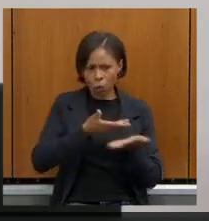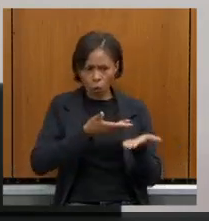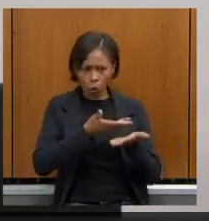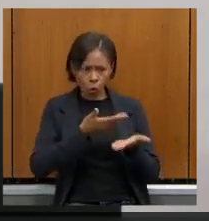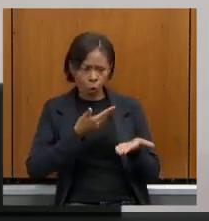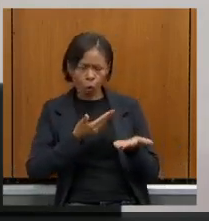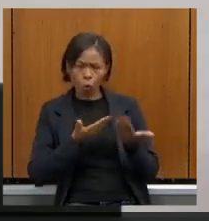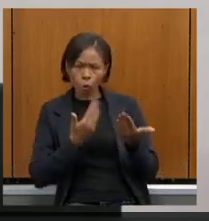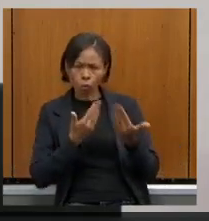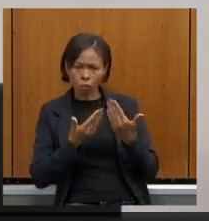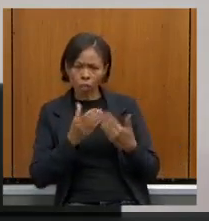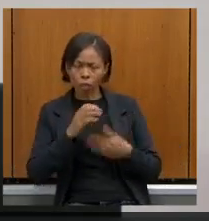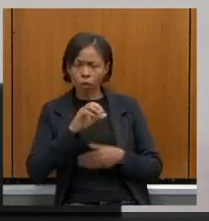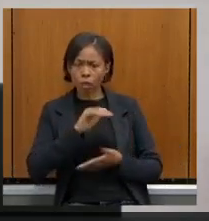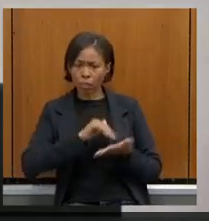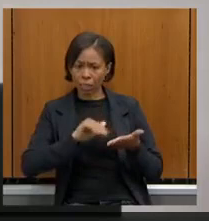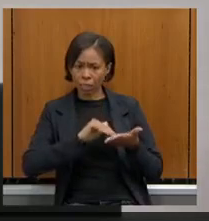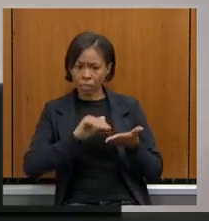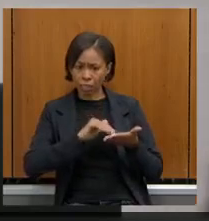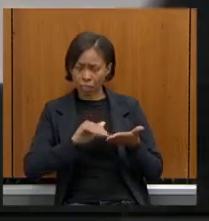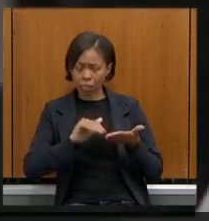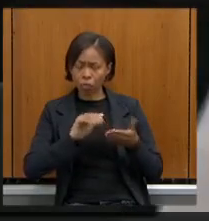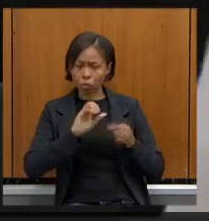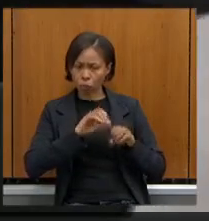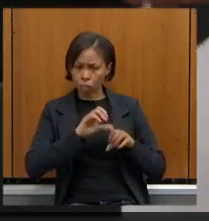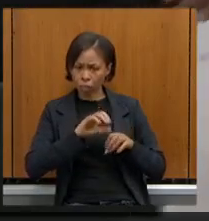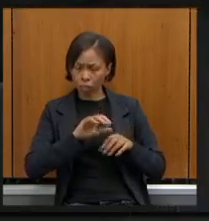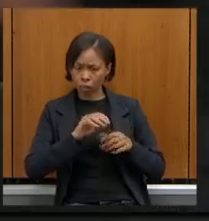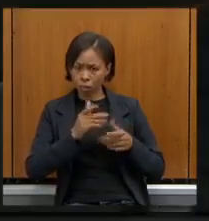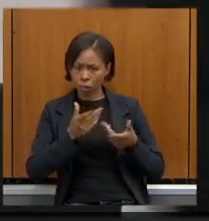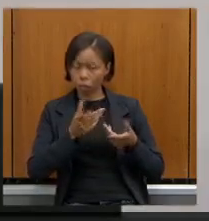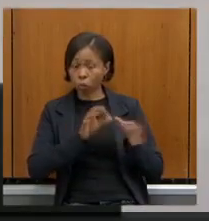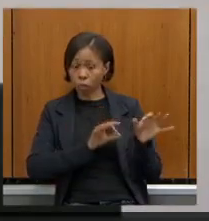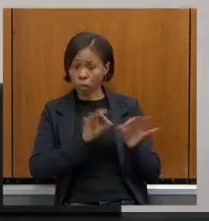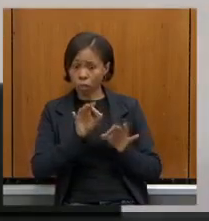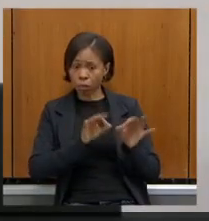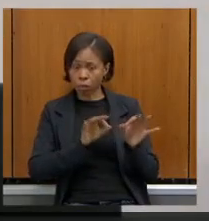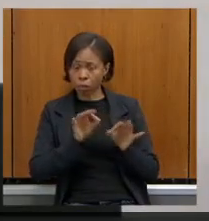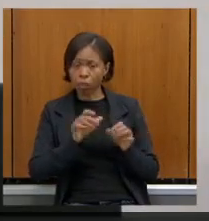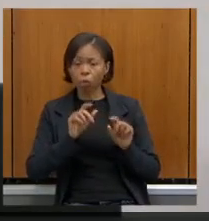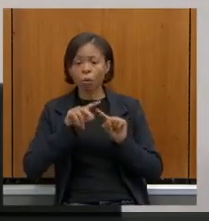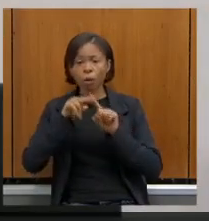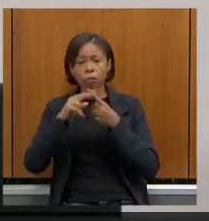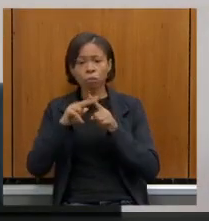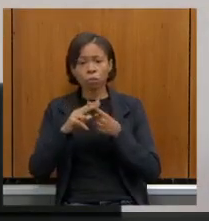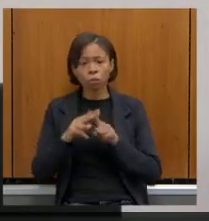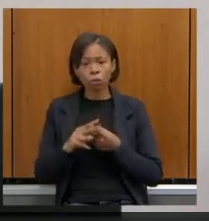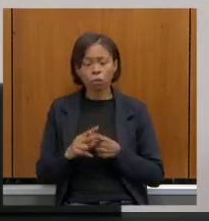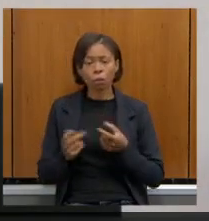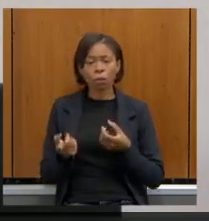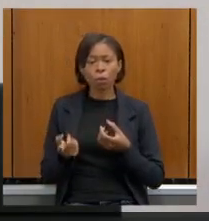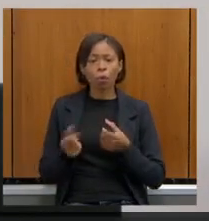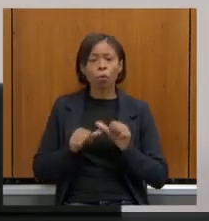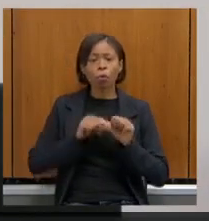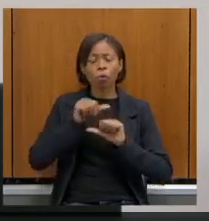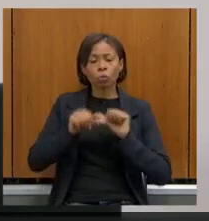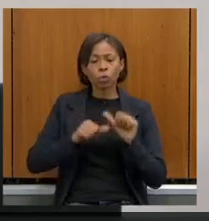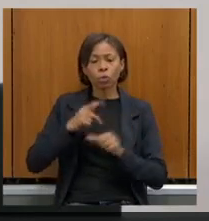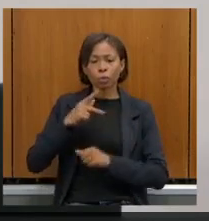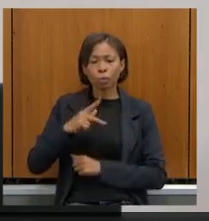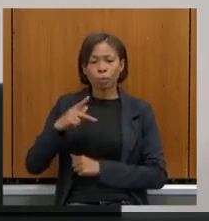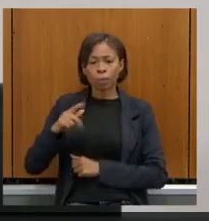para a inclusão deste programa no projeto de lei revisão do PPAG 2022 e no PL